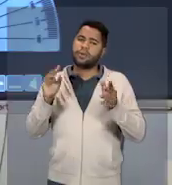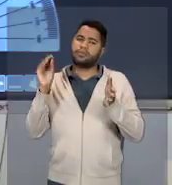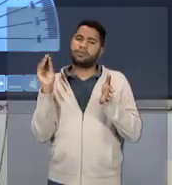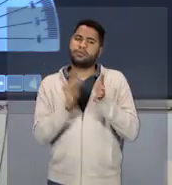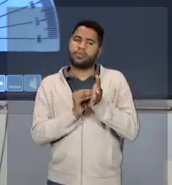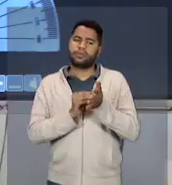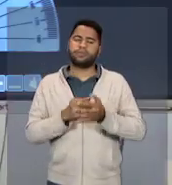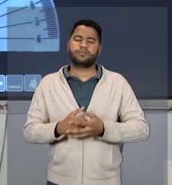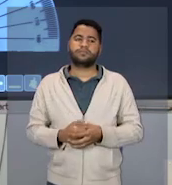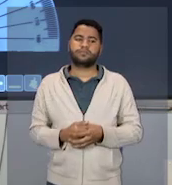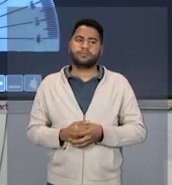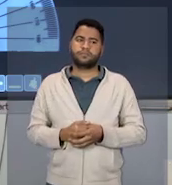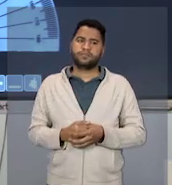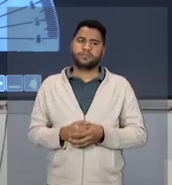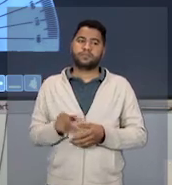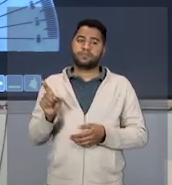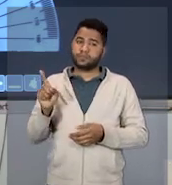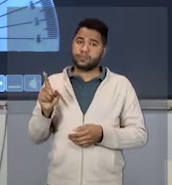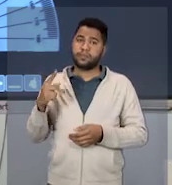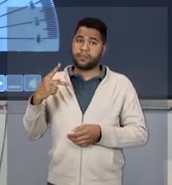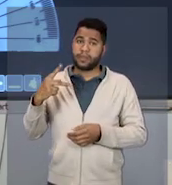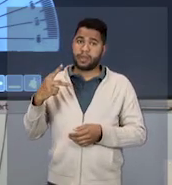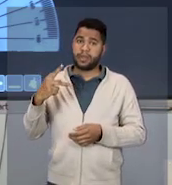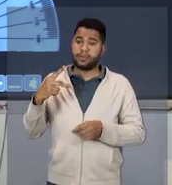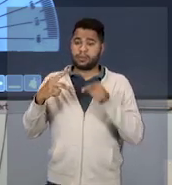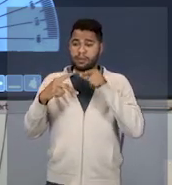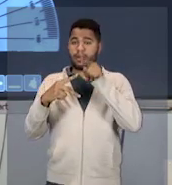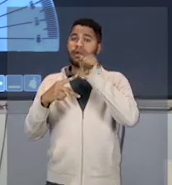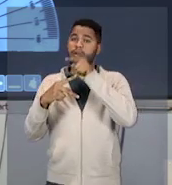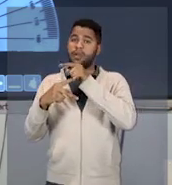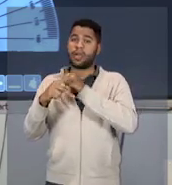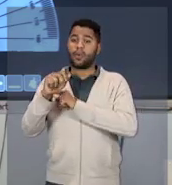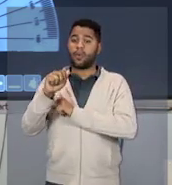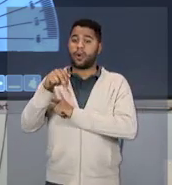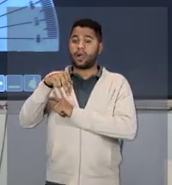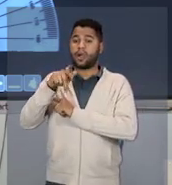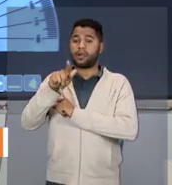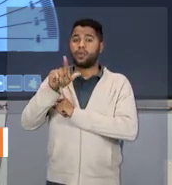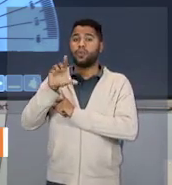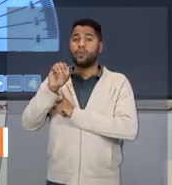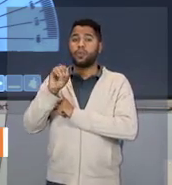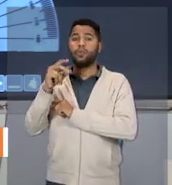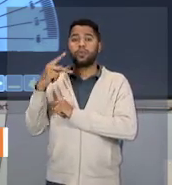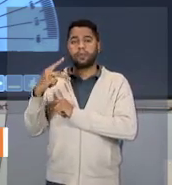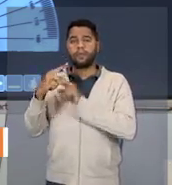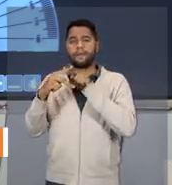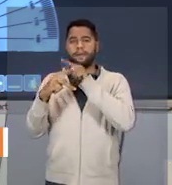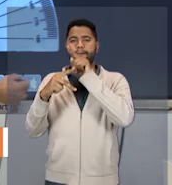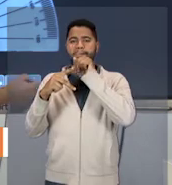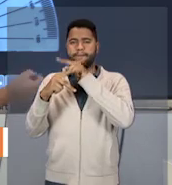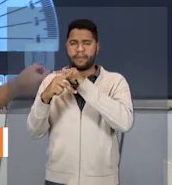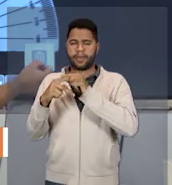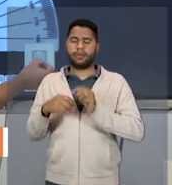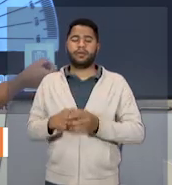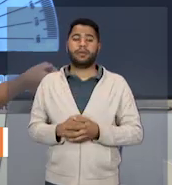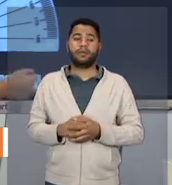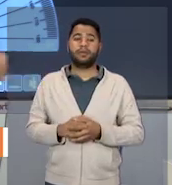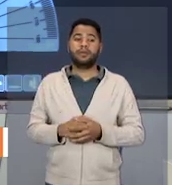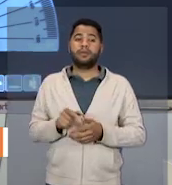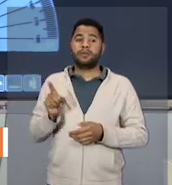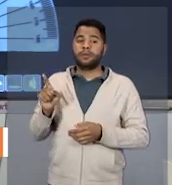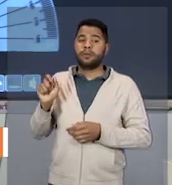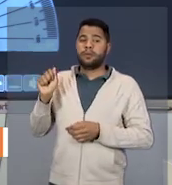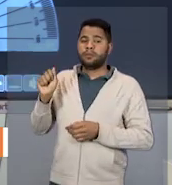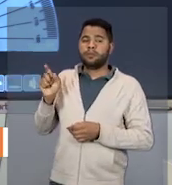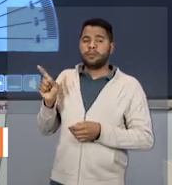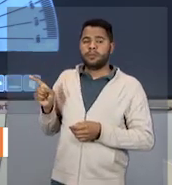o ângulo P é isso aqui, ó, ângulo P. É o P com acento em cima dele. Neste caso aqui, como é letra A, a